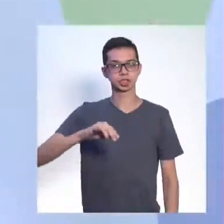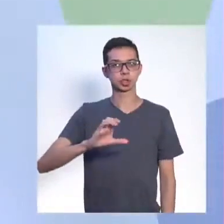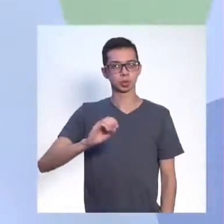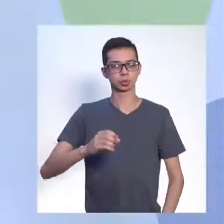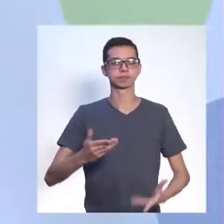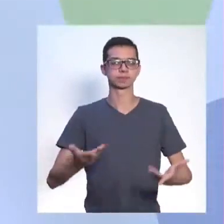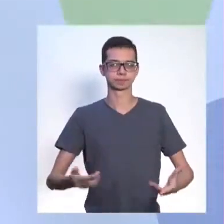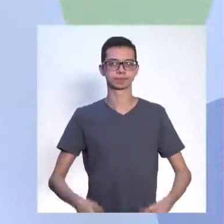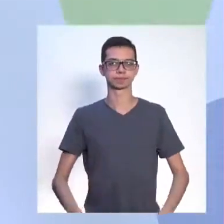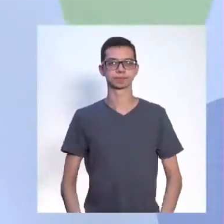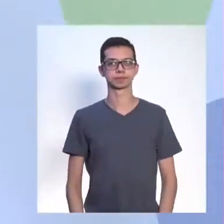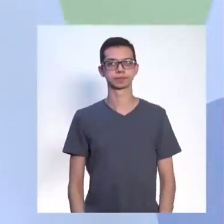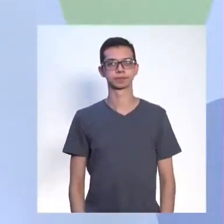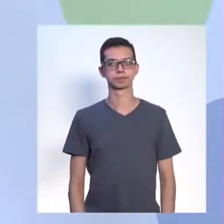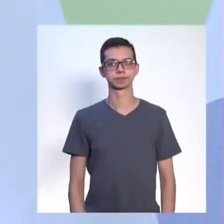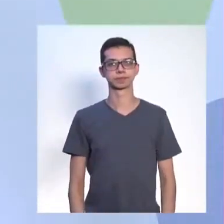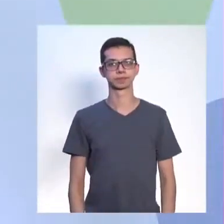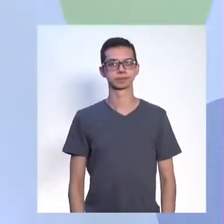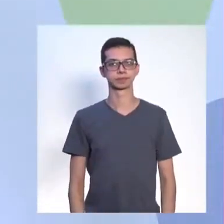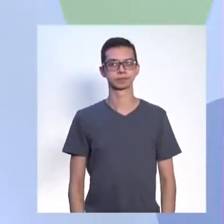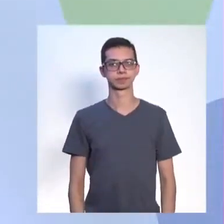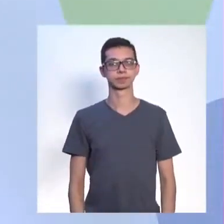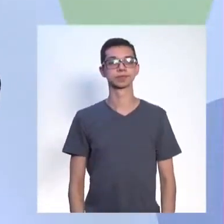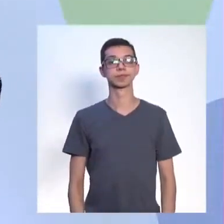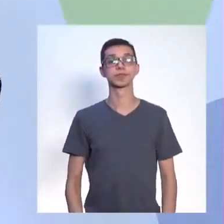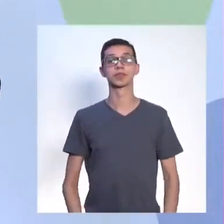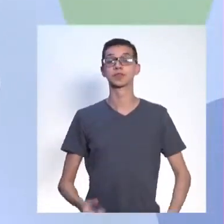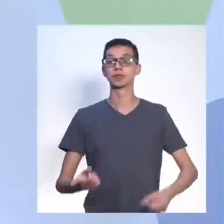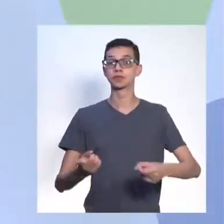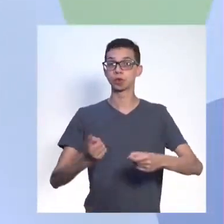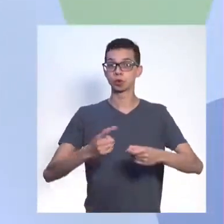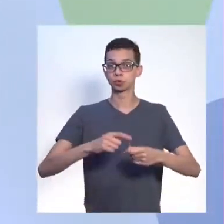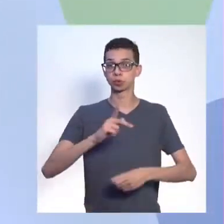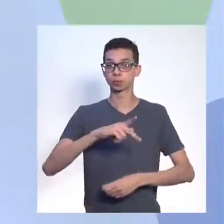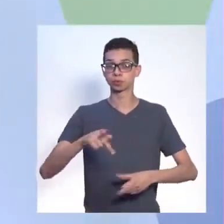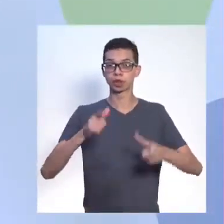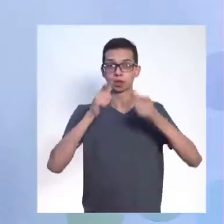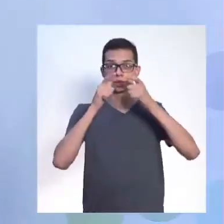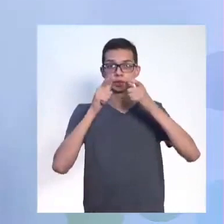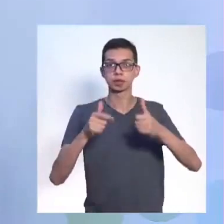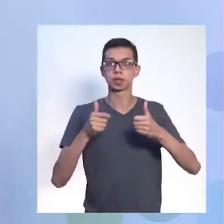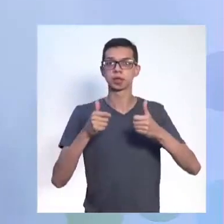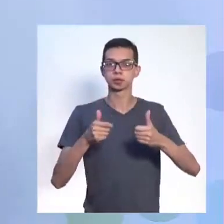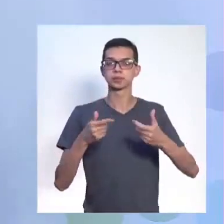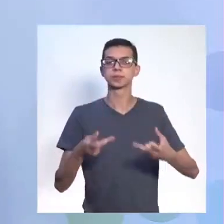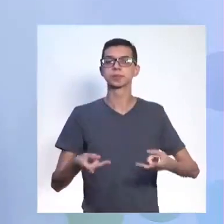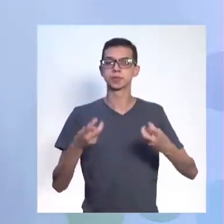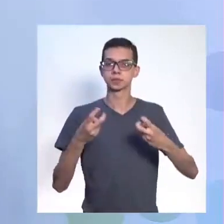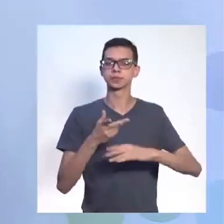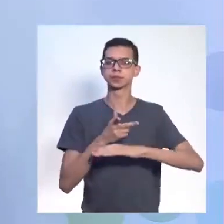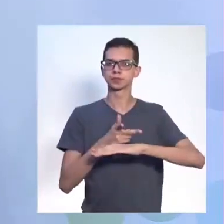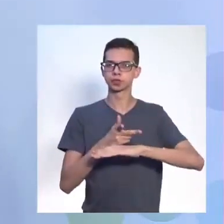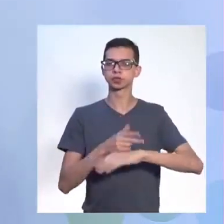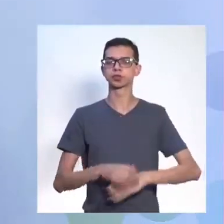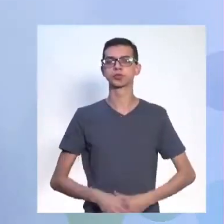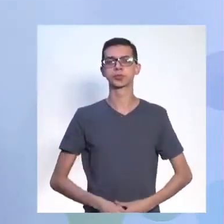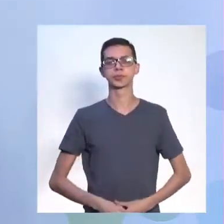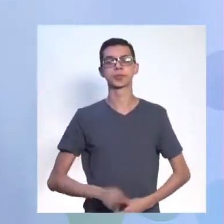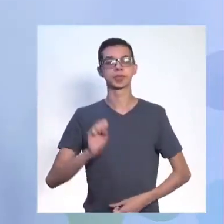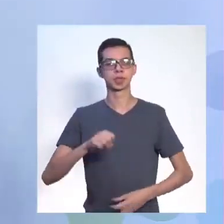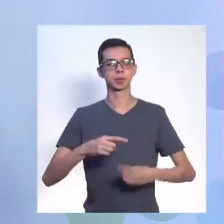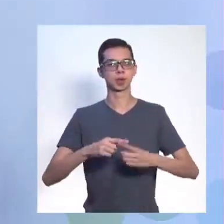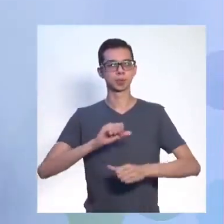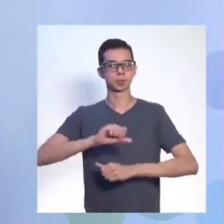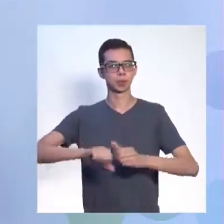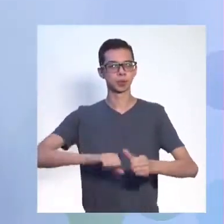apesar... Voltamos aí, professor Antônio, muito interessante o vídeo, né? Interessante porque mostrou aí, né, alterações climáticas,